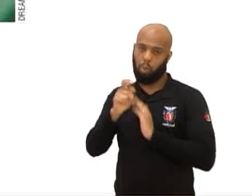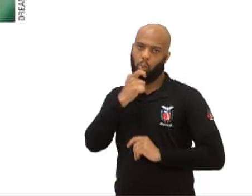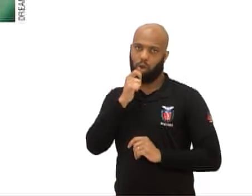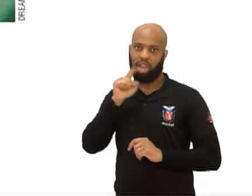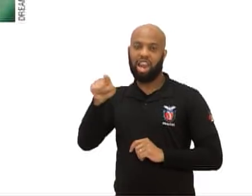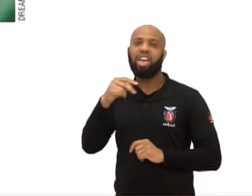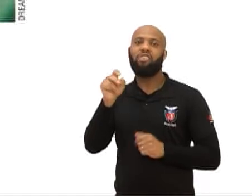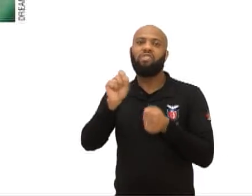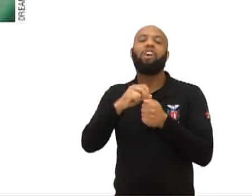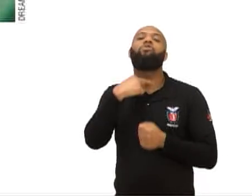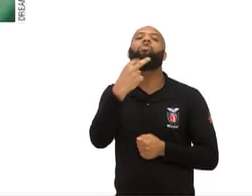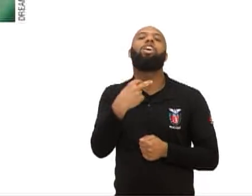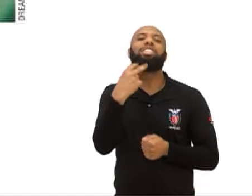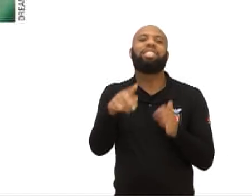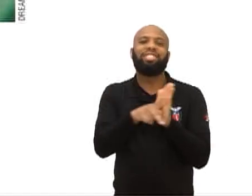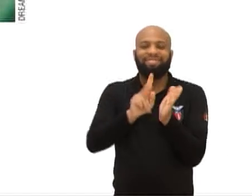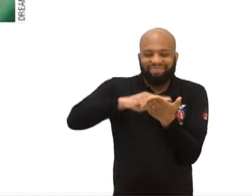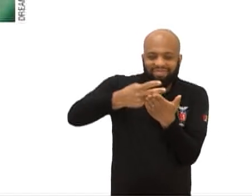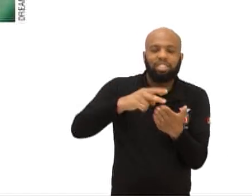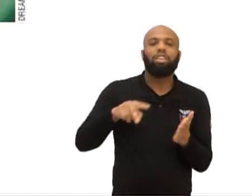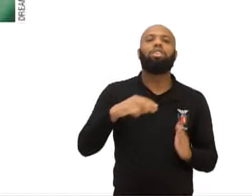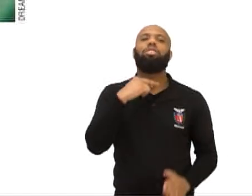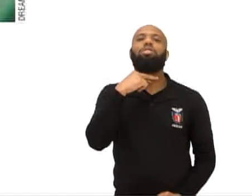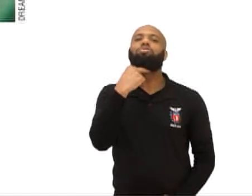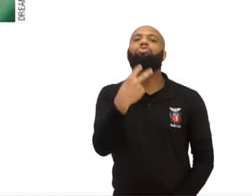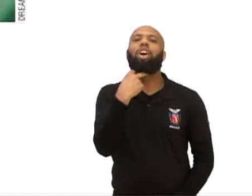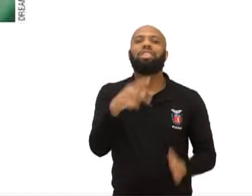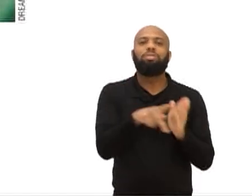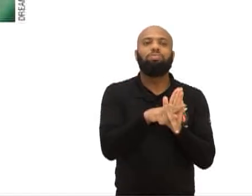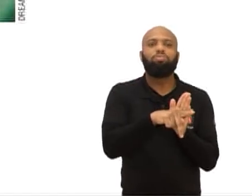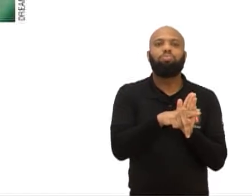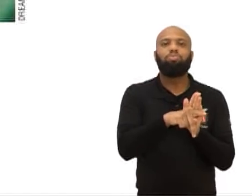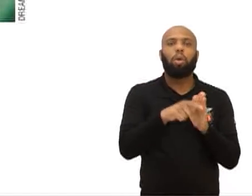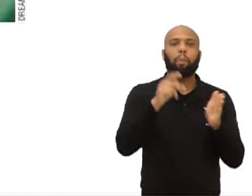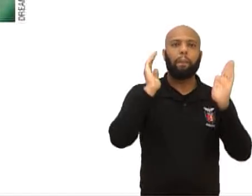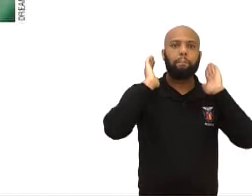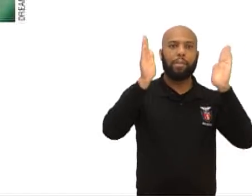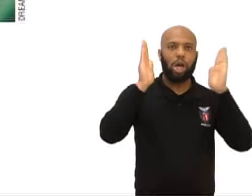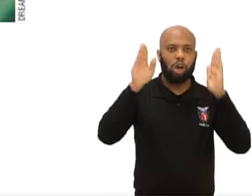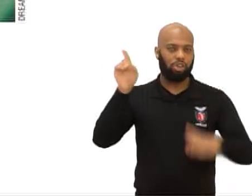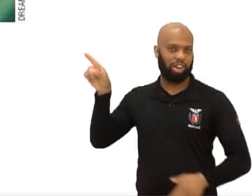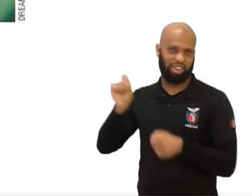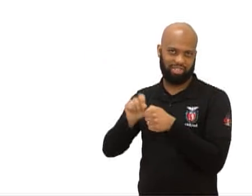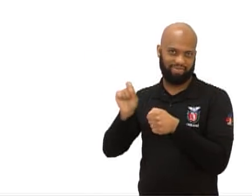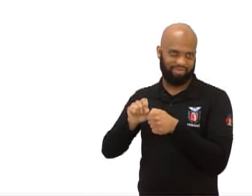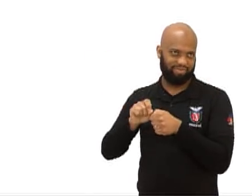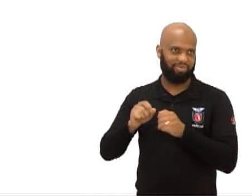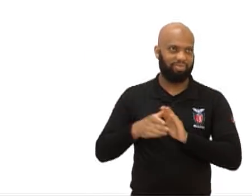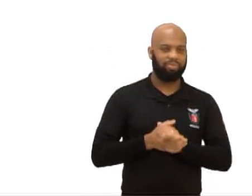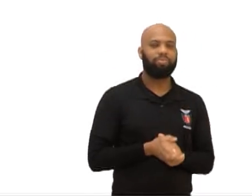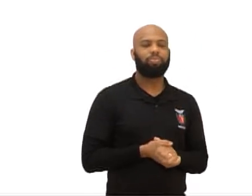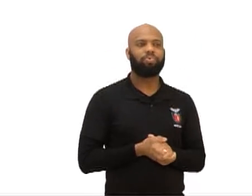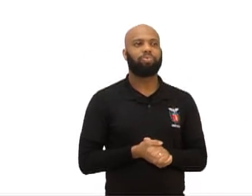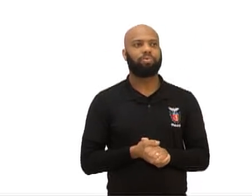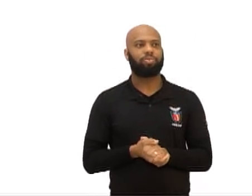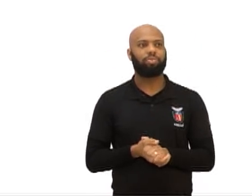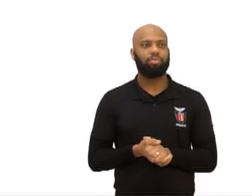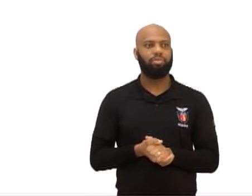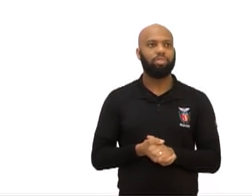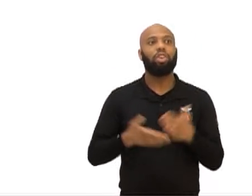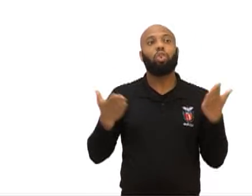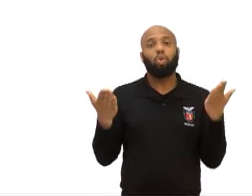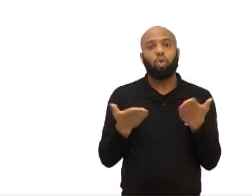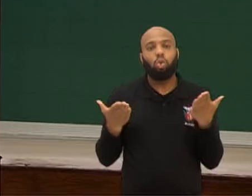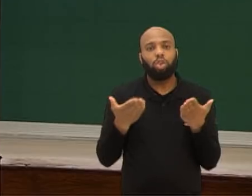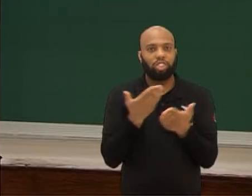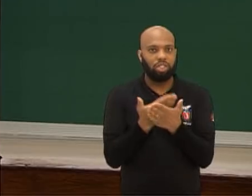do burrinho. Então, ele é o dublador que faz a voz do burrinho na versão em inglês. Nesta